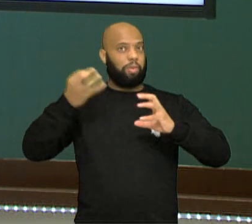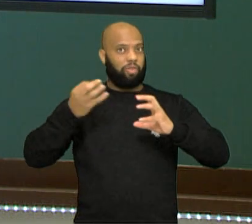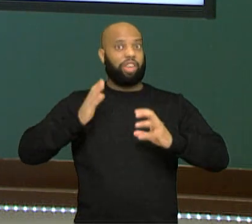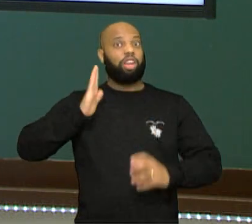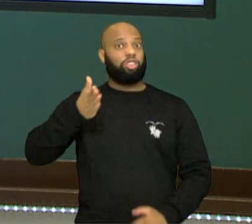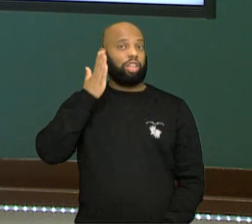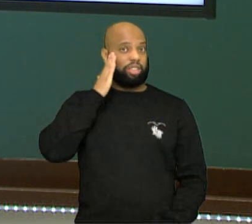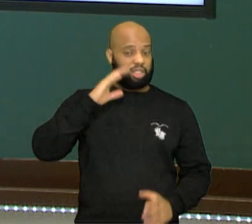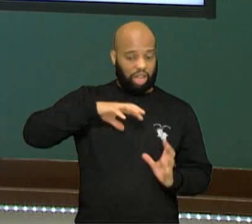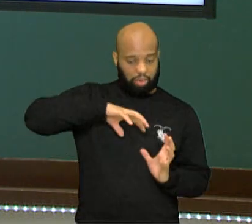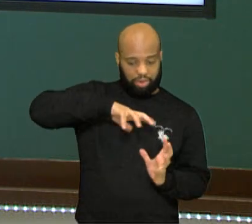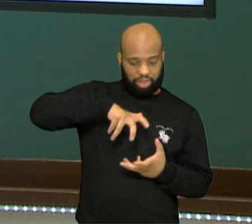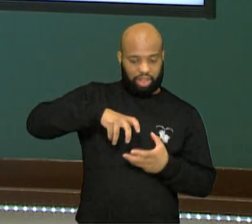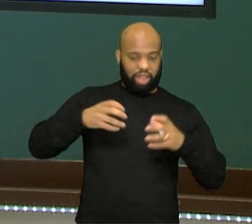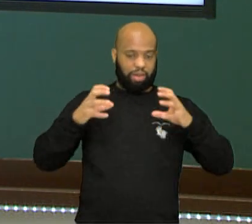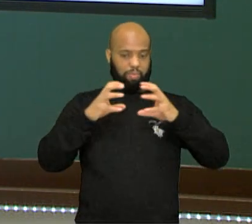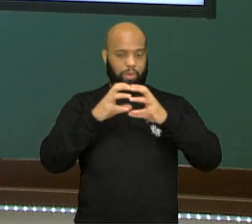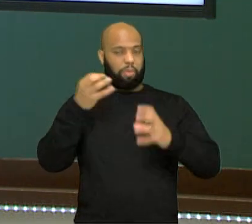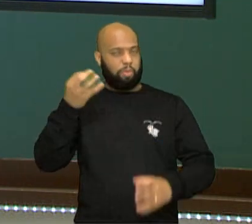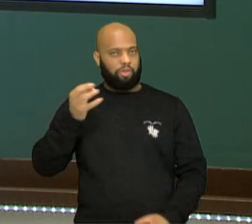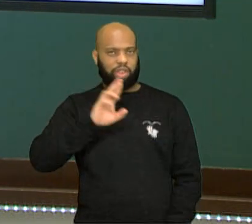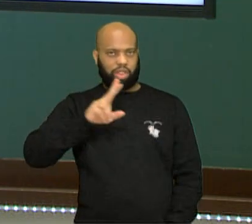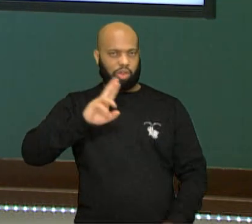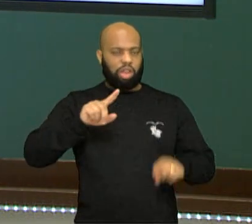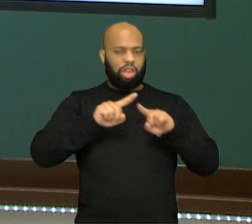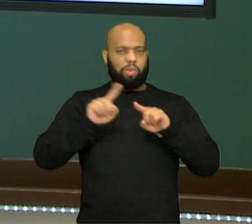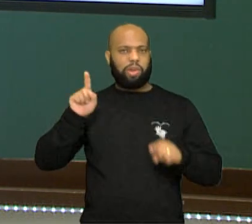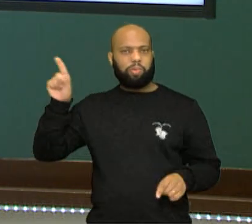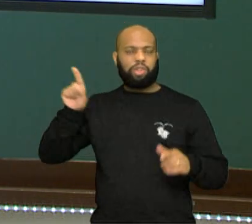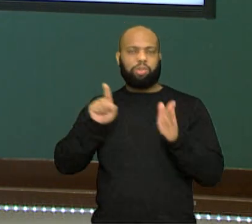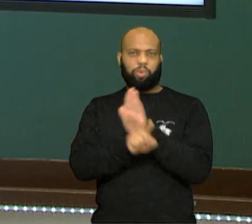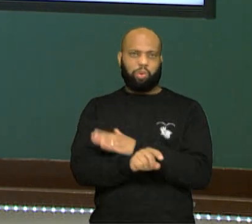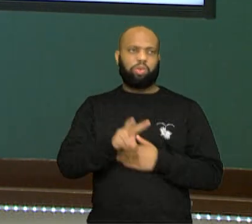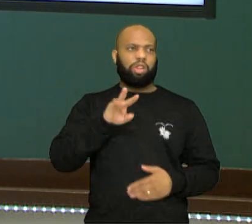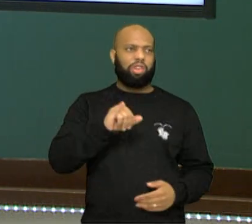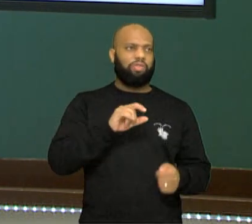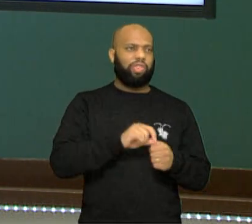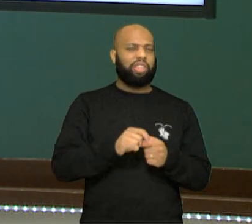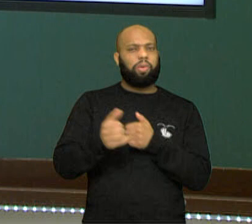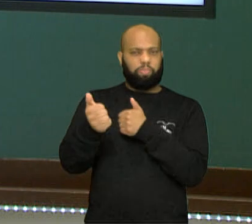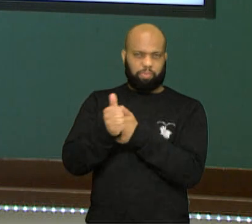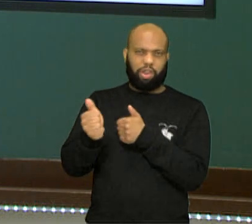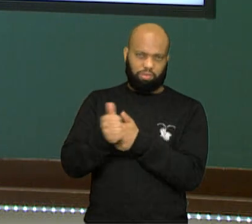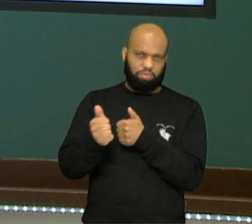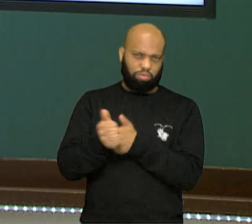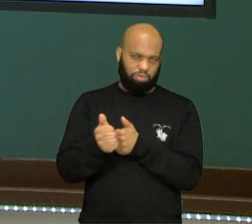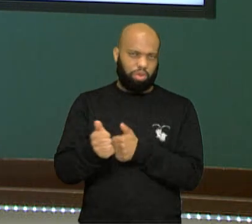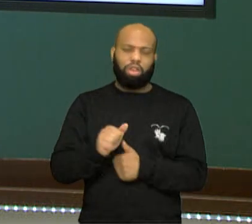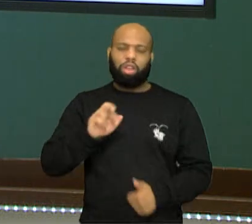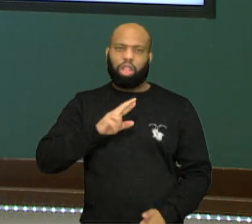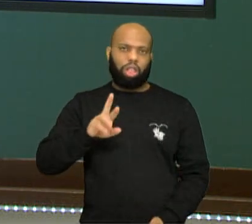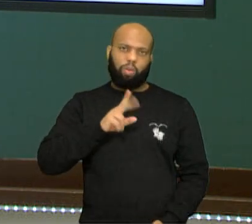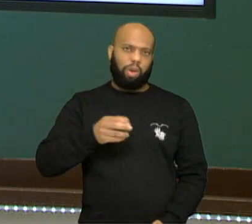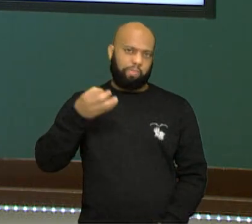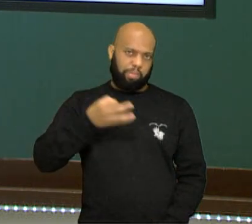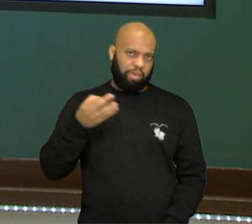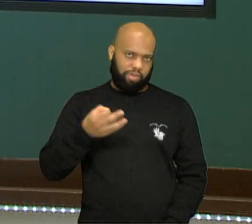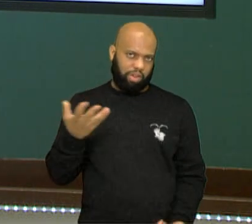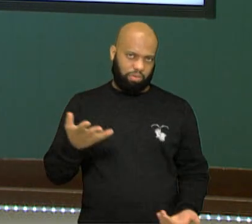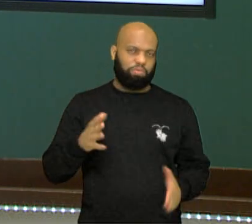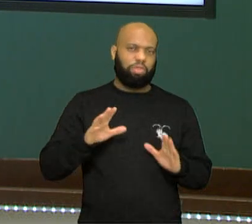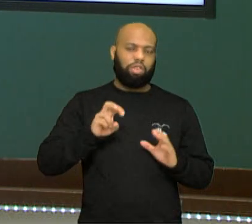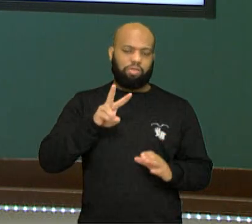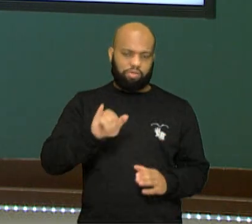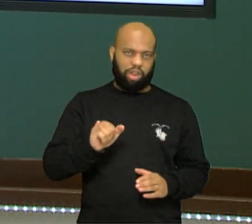que a Terra não é uma esfera perfeita, mas para esse exercício a gente vai fazer uma aproximação considerando a Terra como